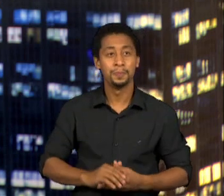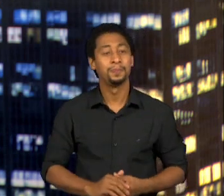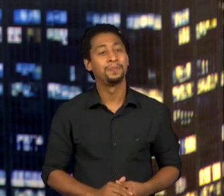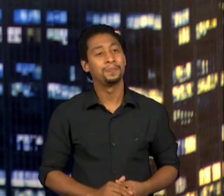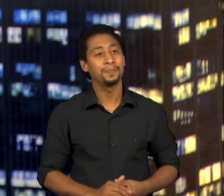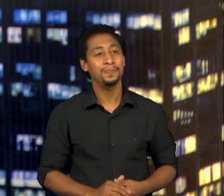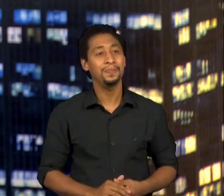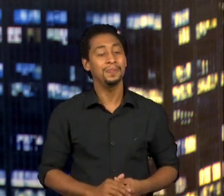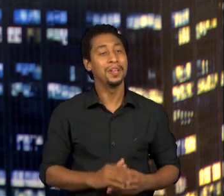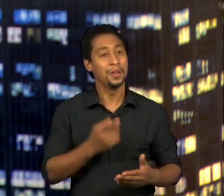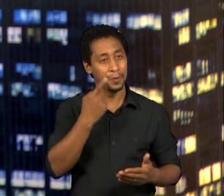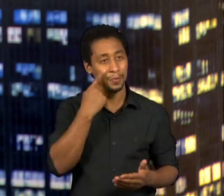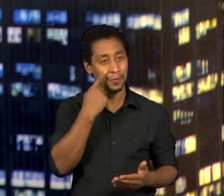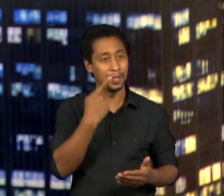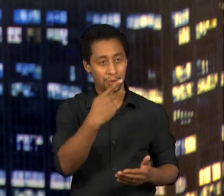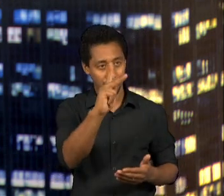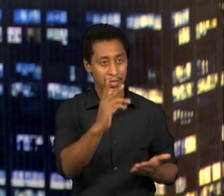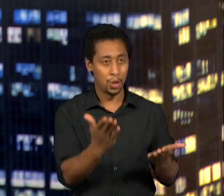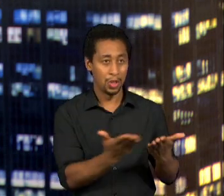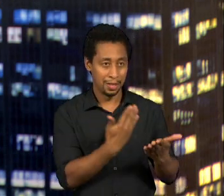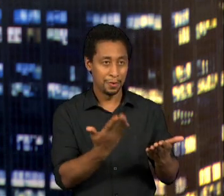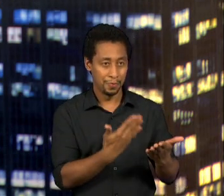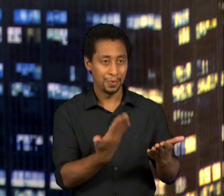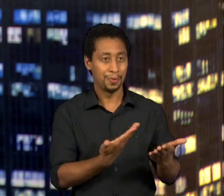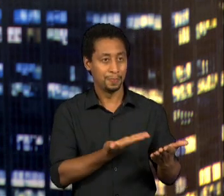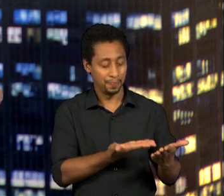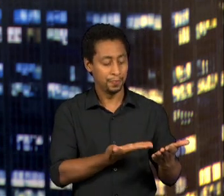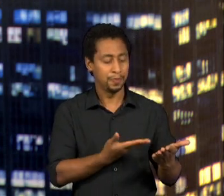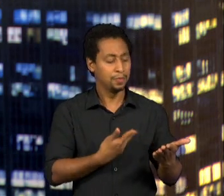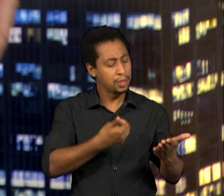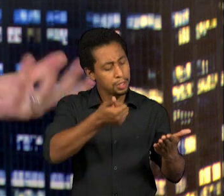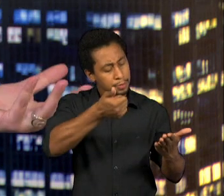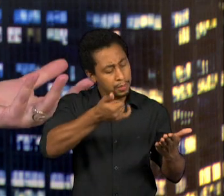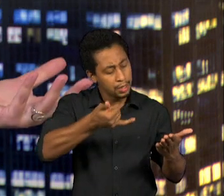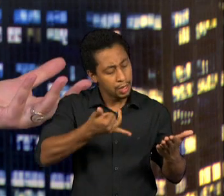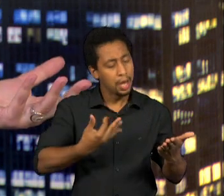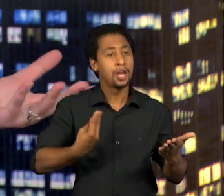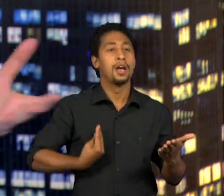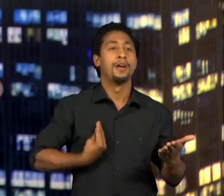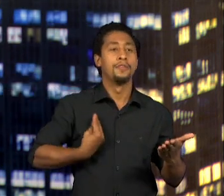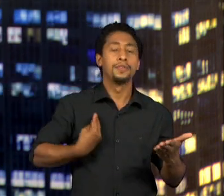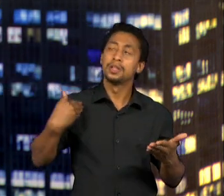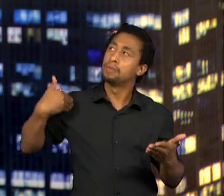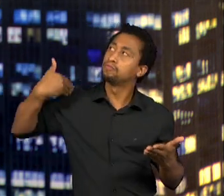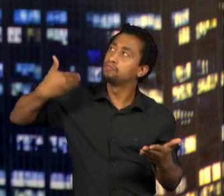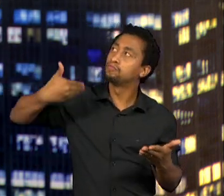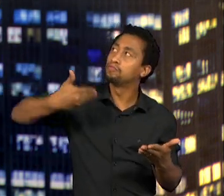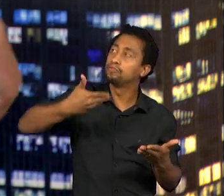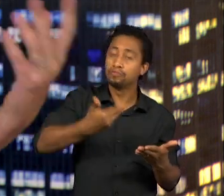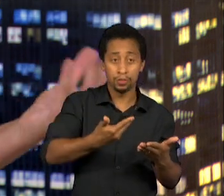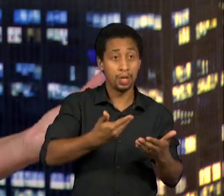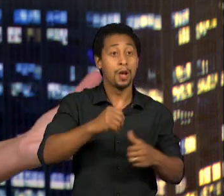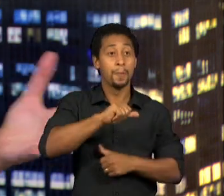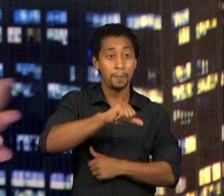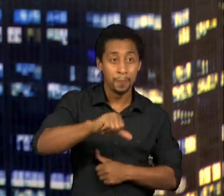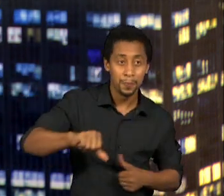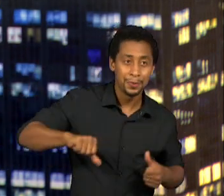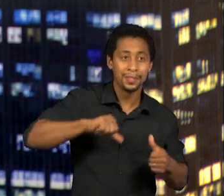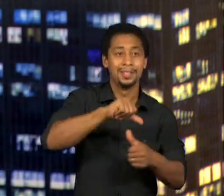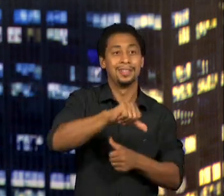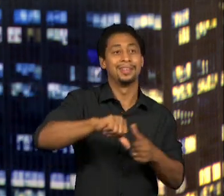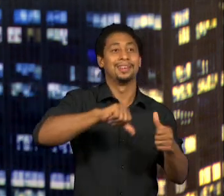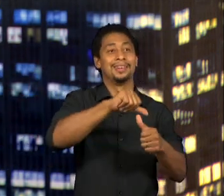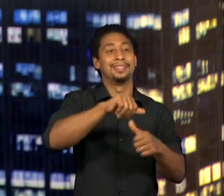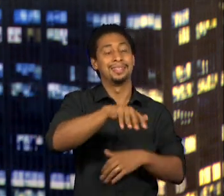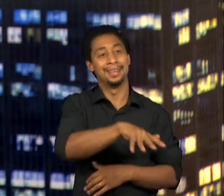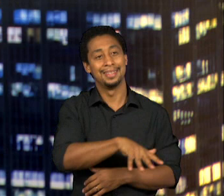no seu livro, não é, você conta coisas sobre a sua trajetória e, claro, né, sobre as mudanças enfrentadas dentro